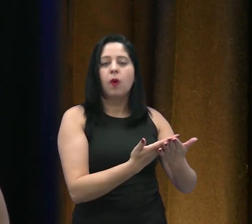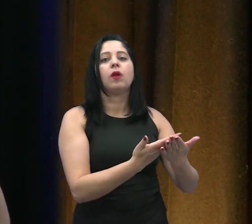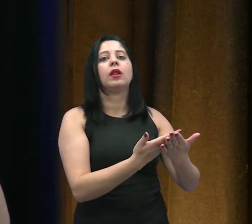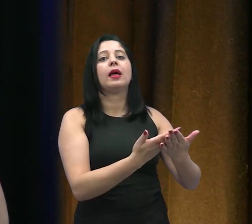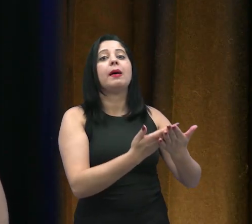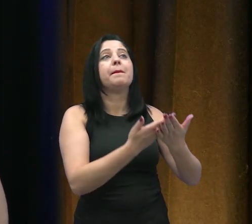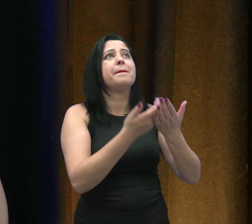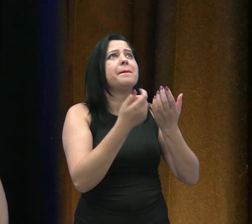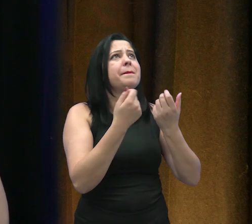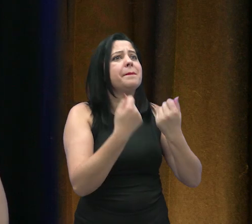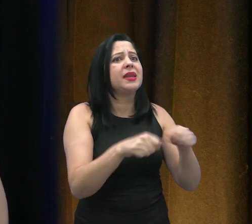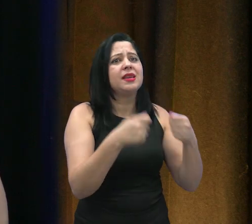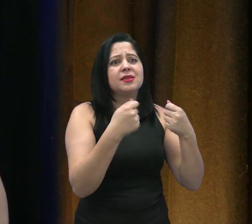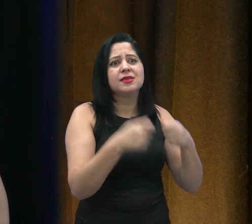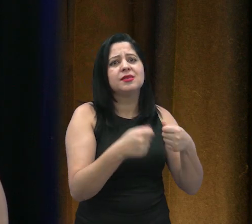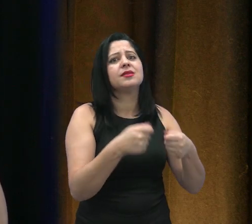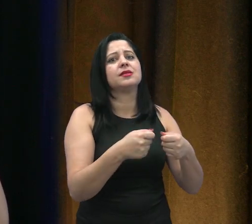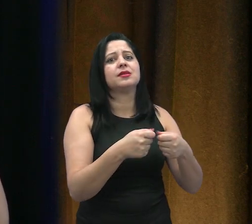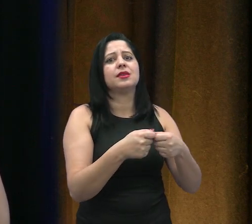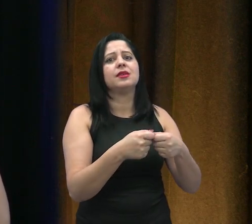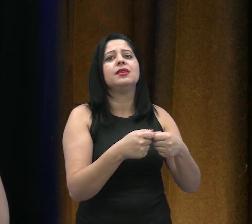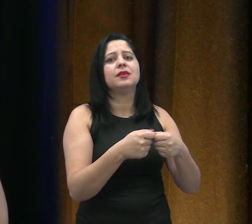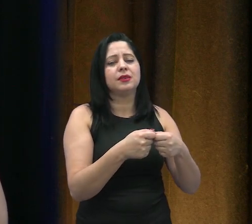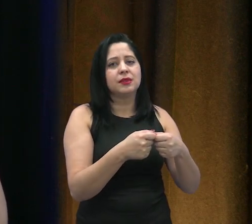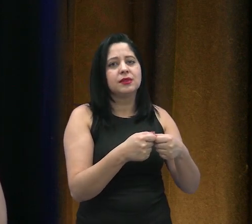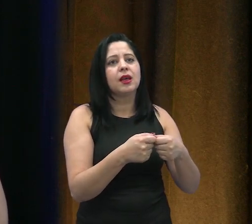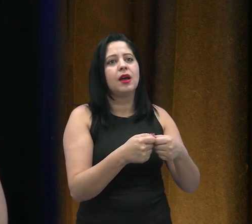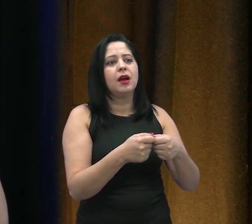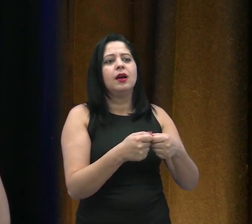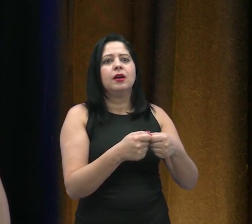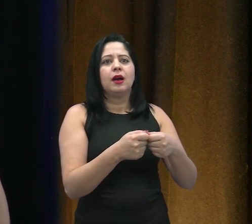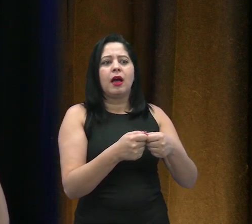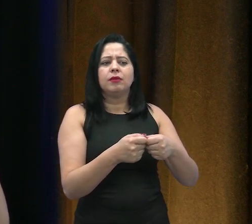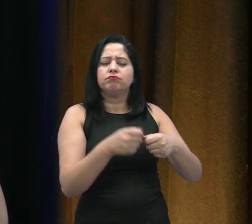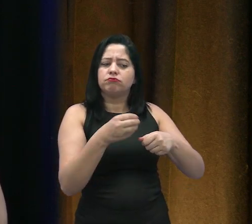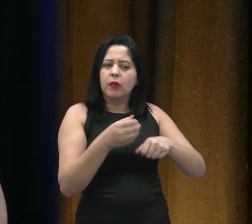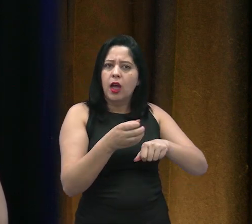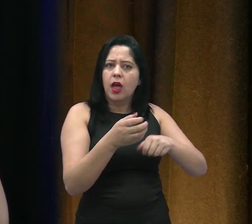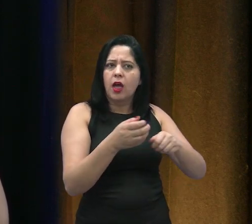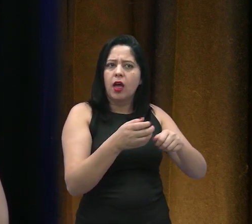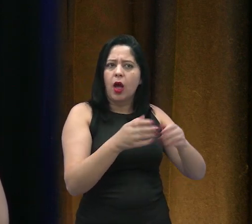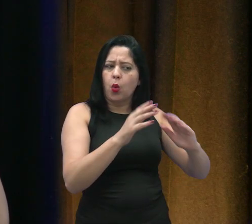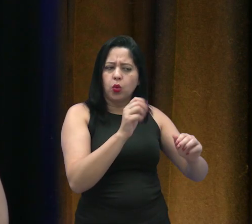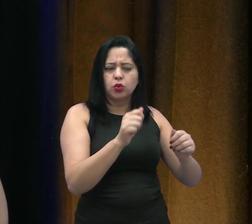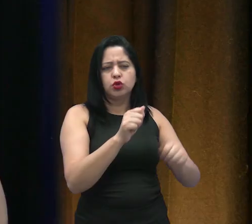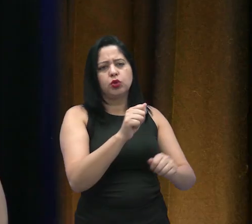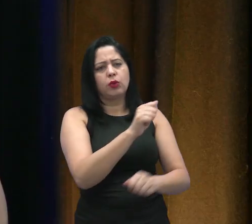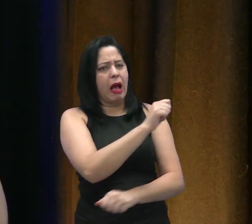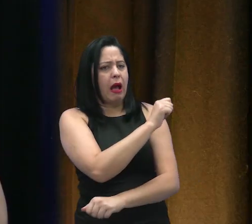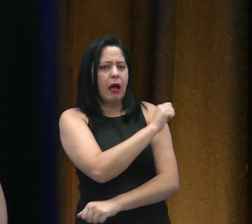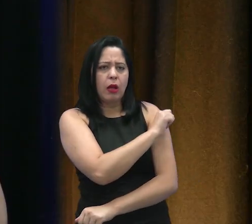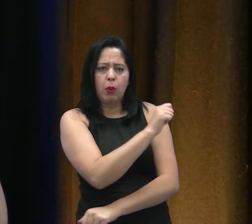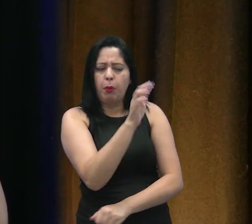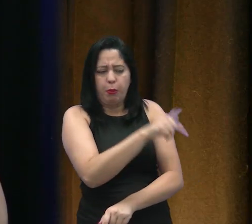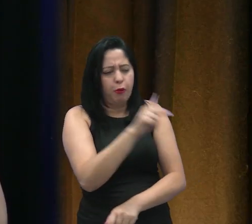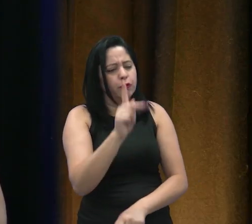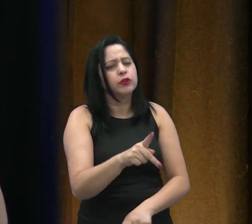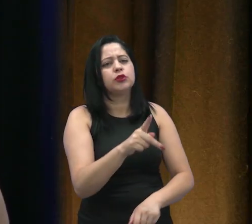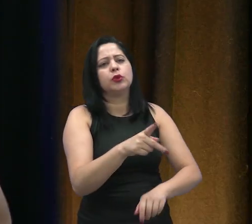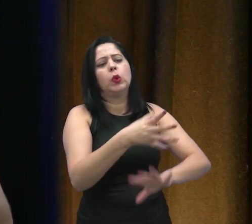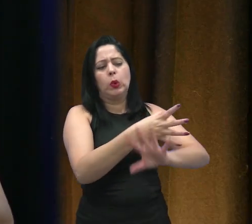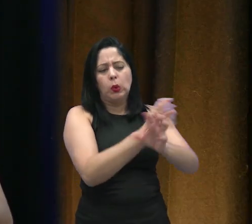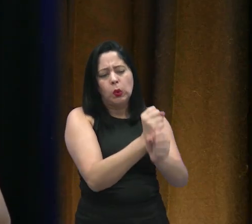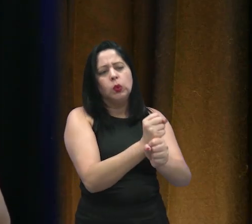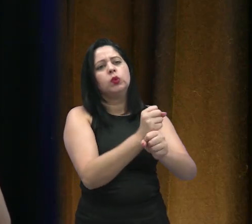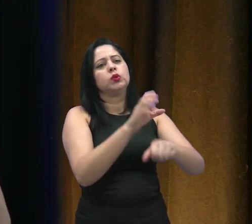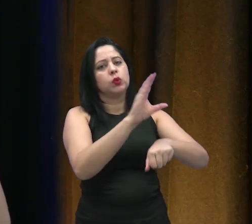de informações, hoje em dia a gente tem muitas informações, muitos cursos gratuitos também, então dá para a gente buscar isso também para